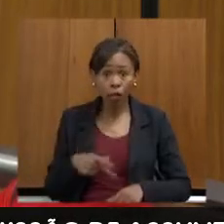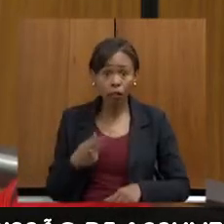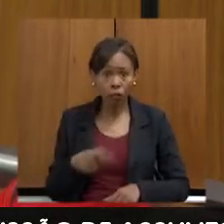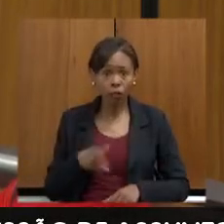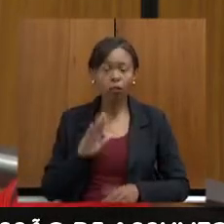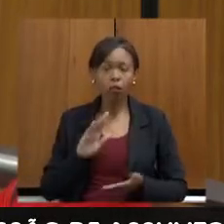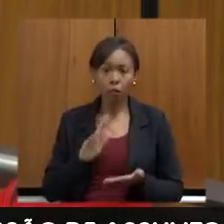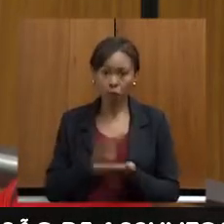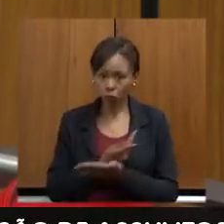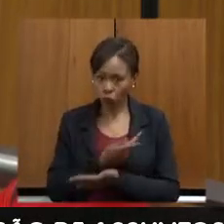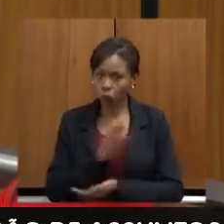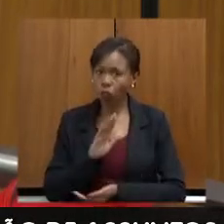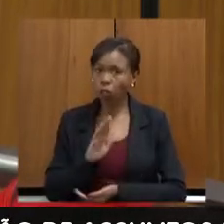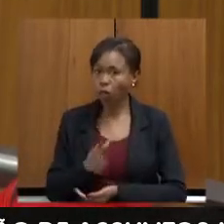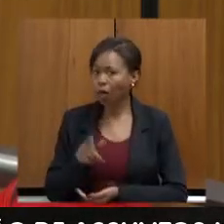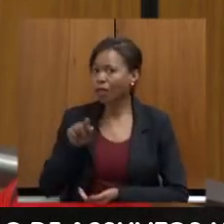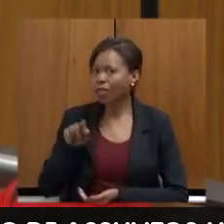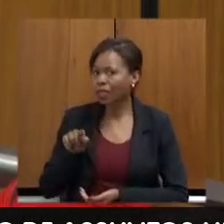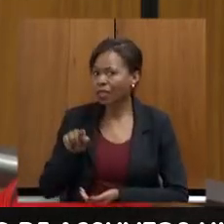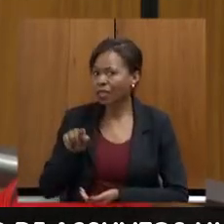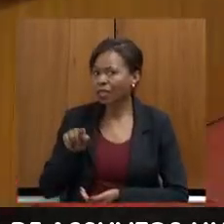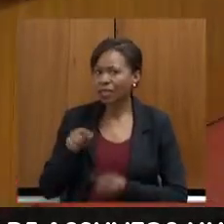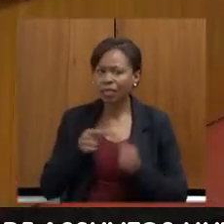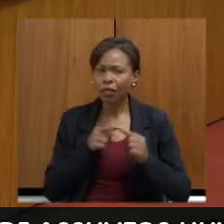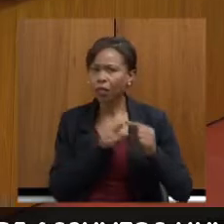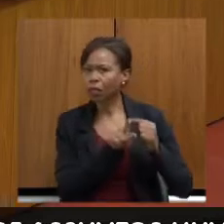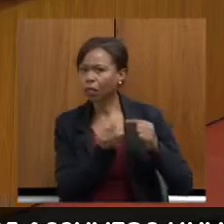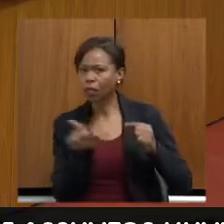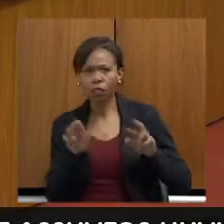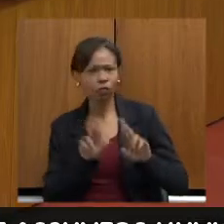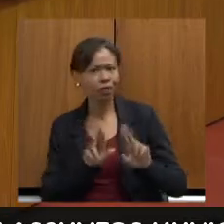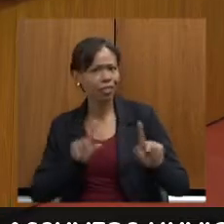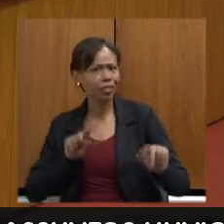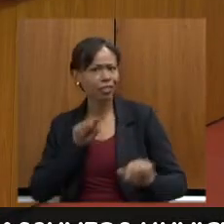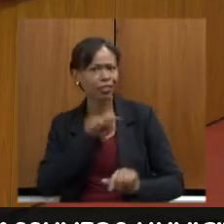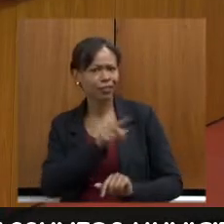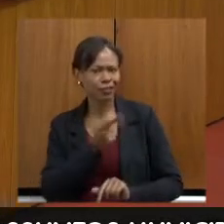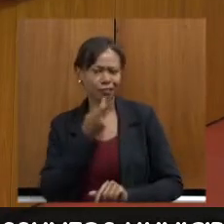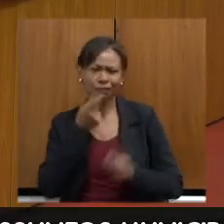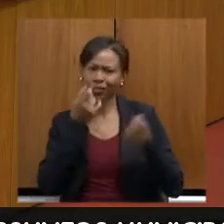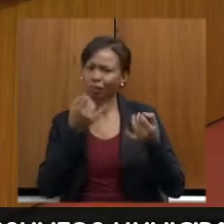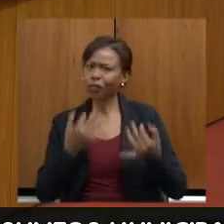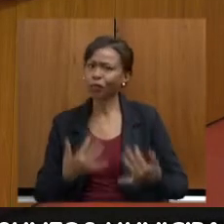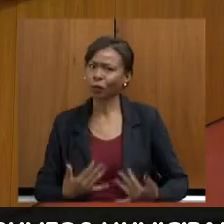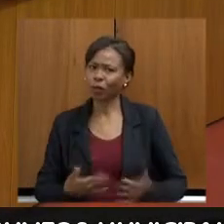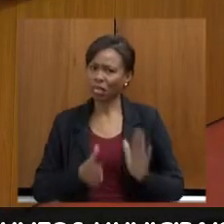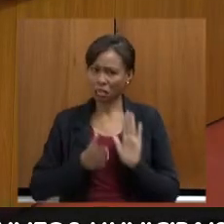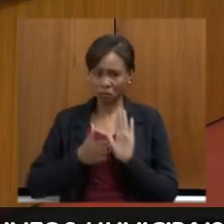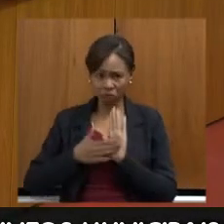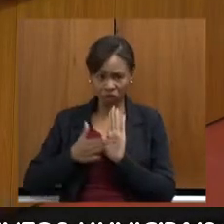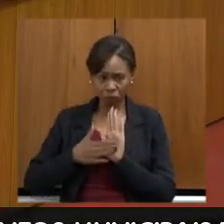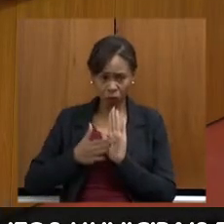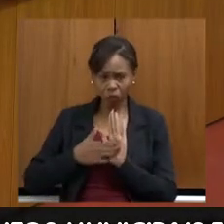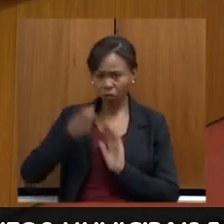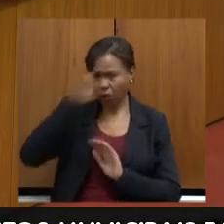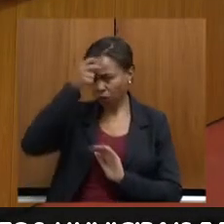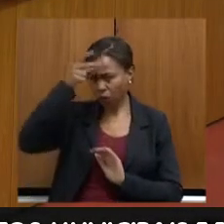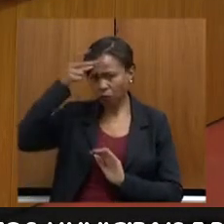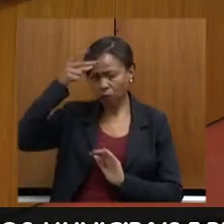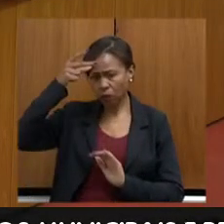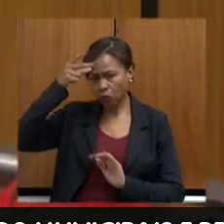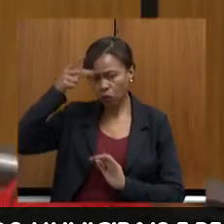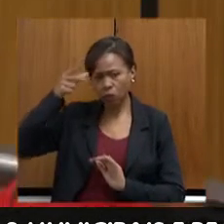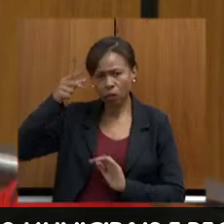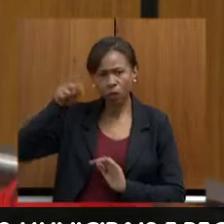é o oposto do que a secretaria não informou né de que a proposta da prefeitura ela é uma